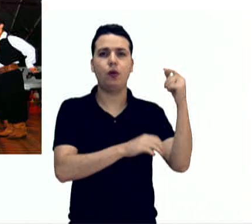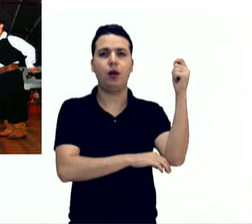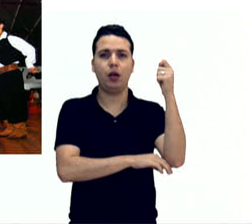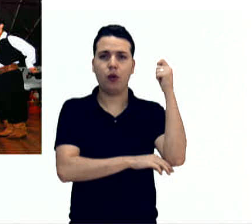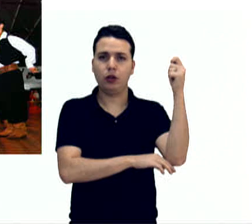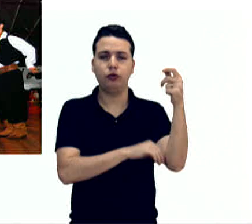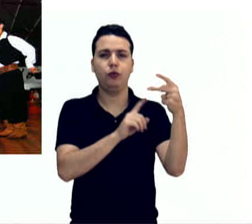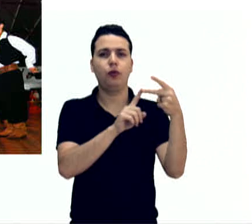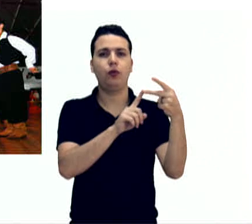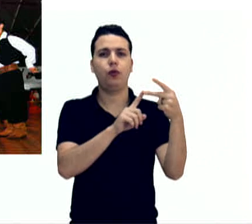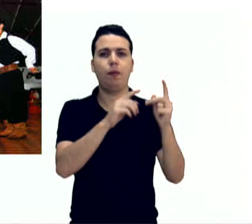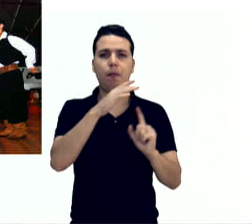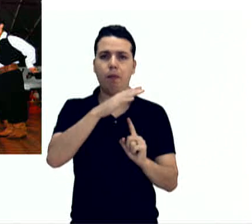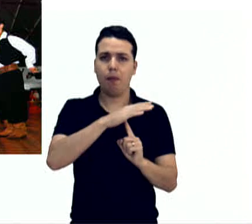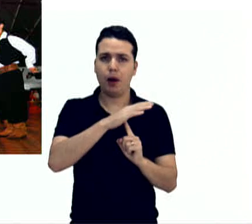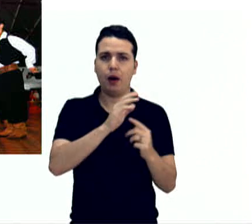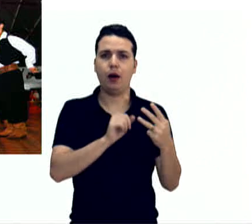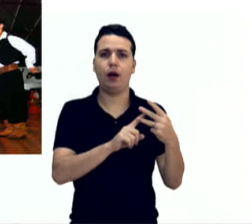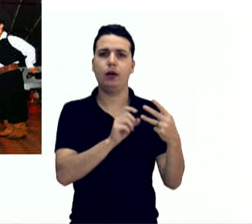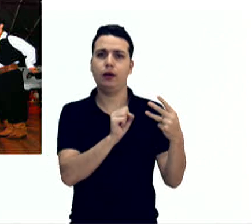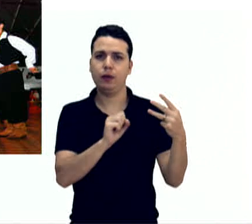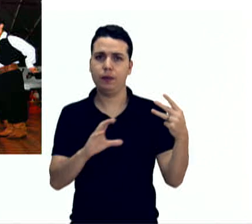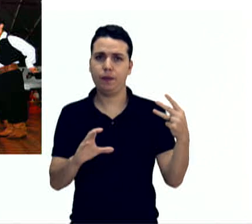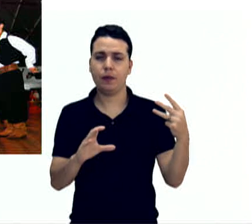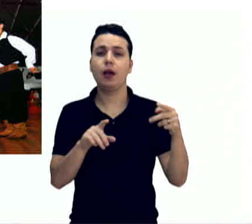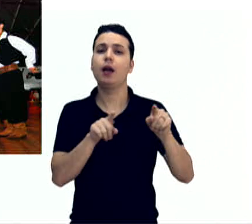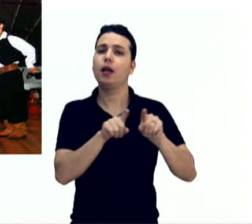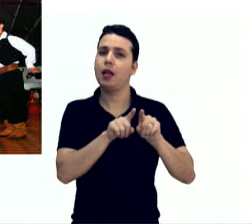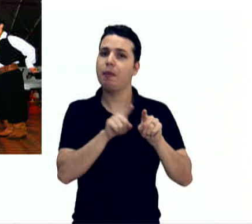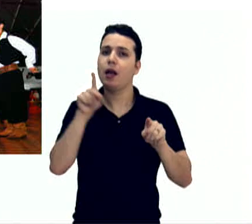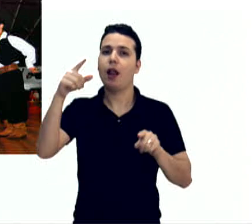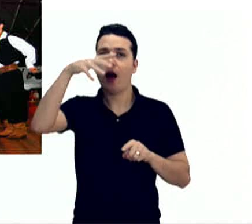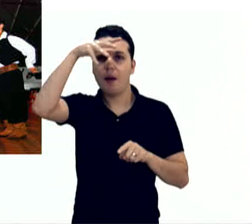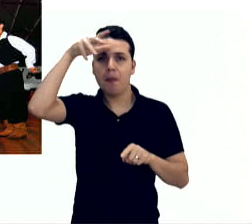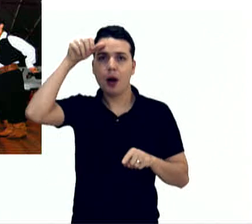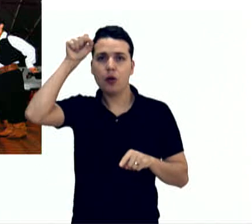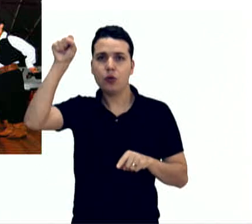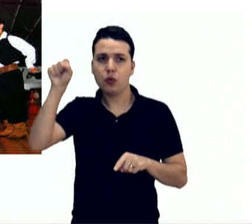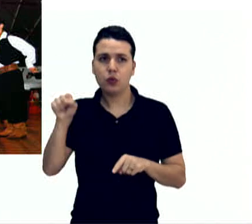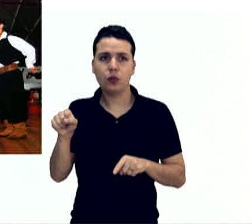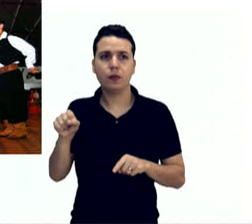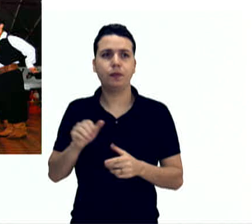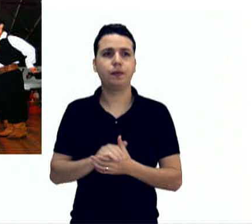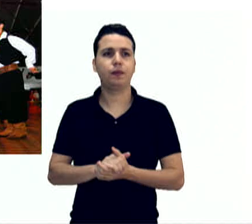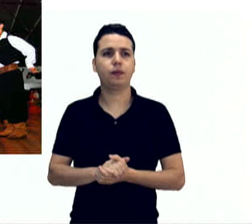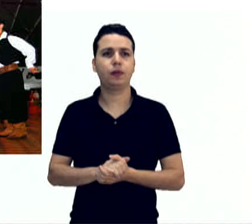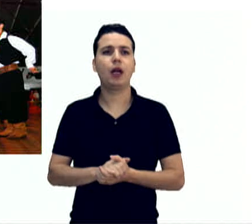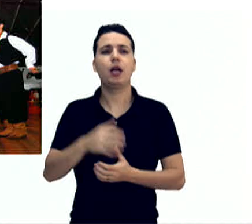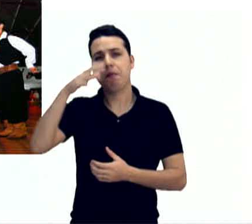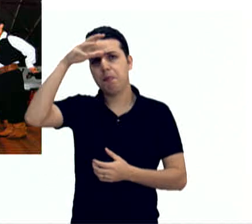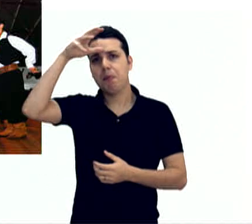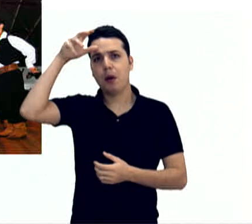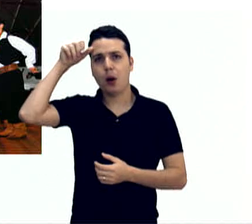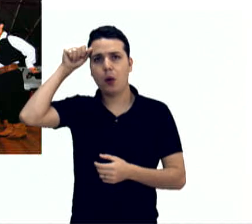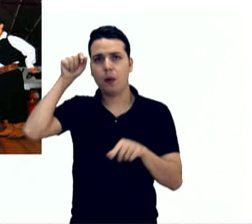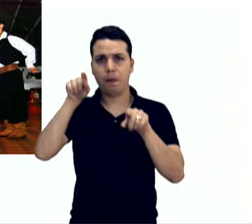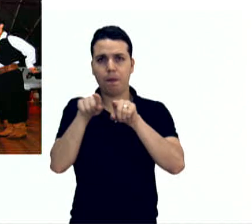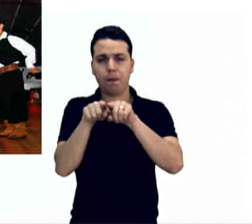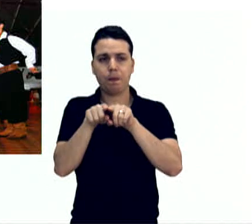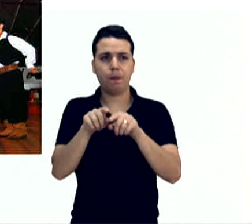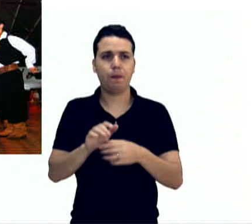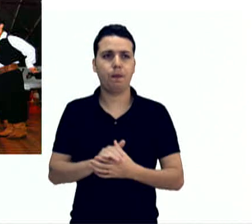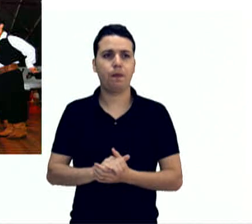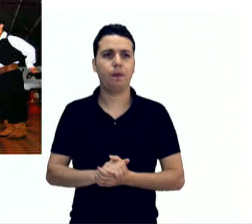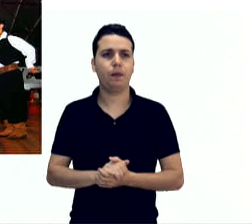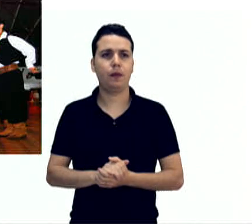Catarina. Foi levada também para o Mato Grosso do Sul e Mato Grosso, pelos gaúchos que lá partiram